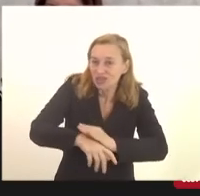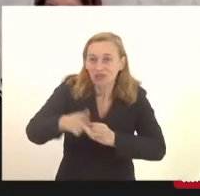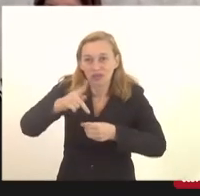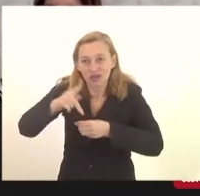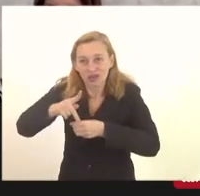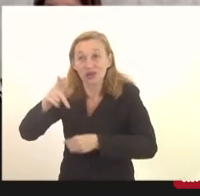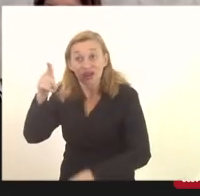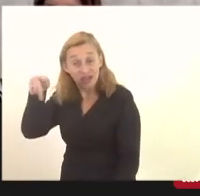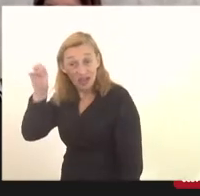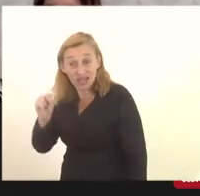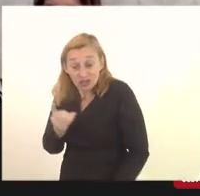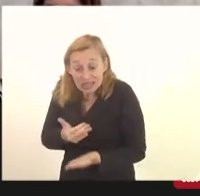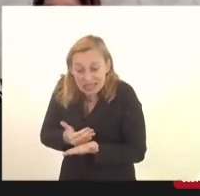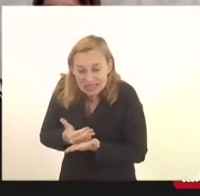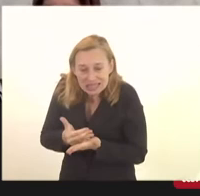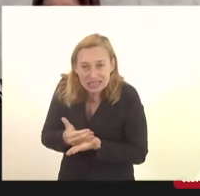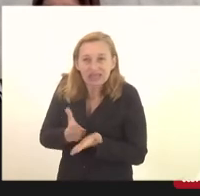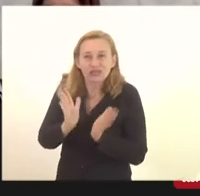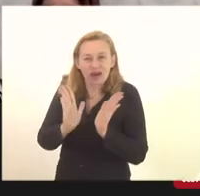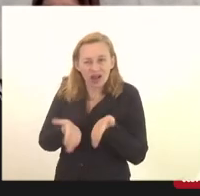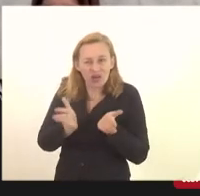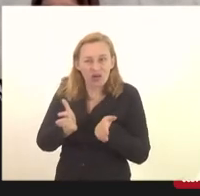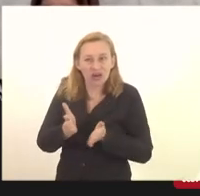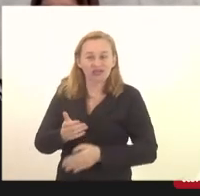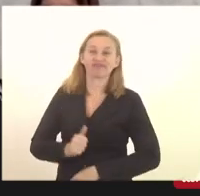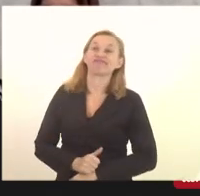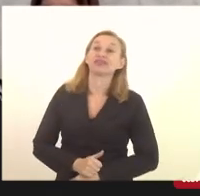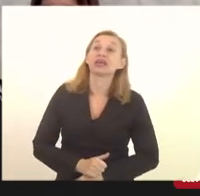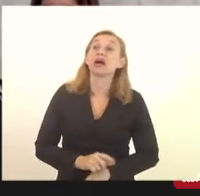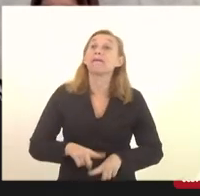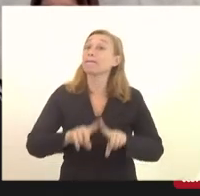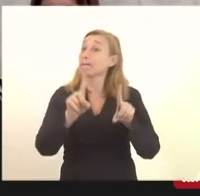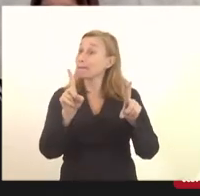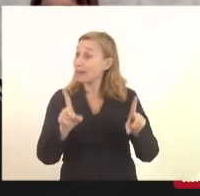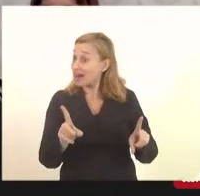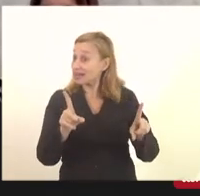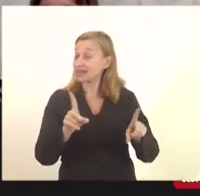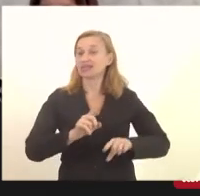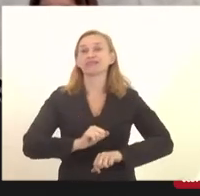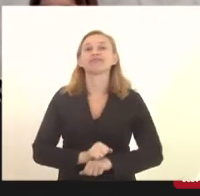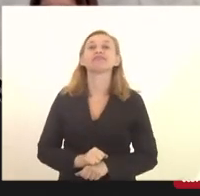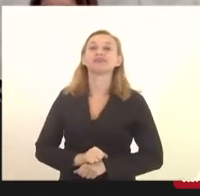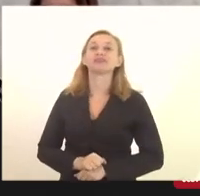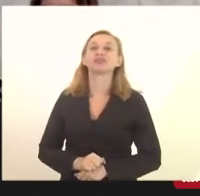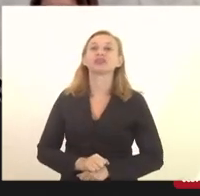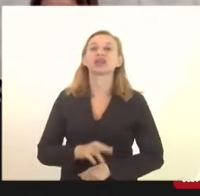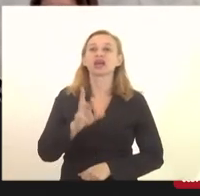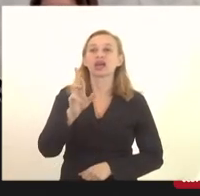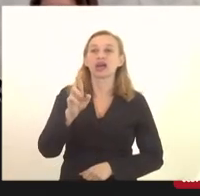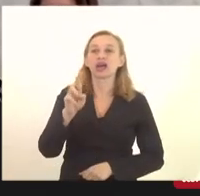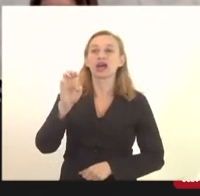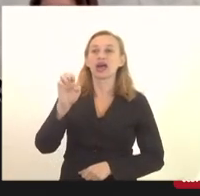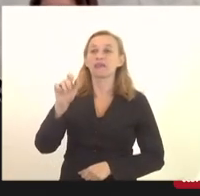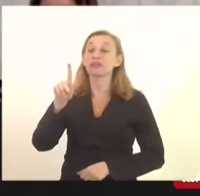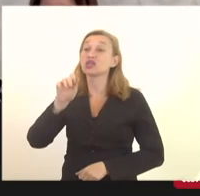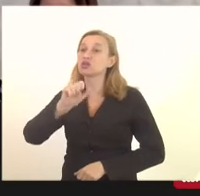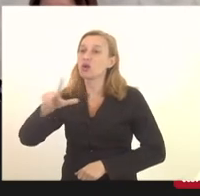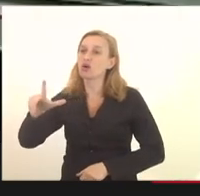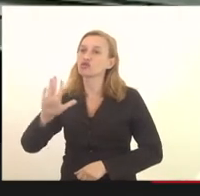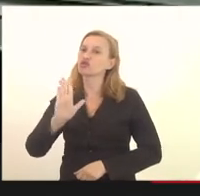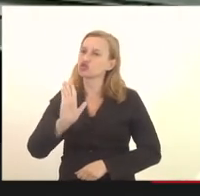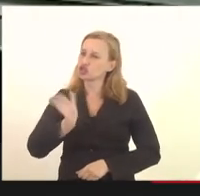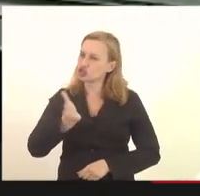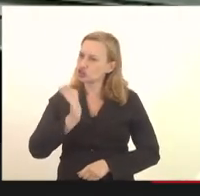Janeiro. Eles ainda estão na primeira infância. Mas, como a Repsol já está